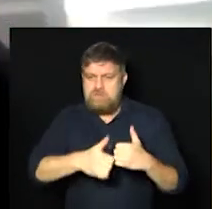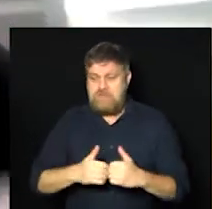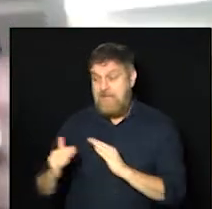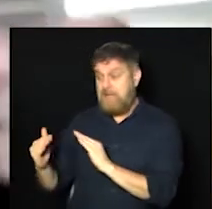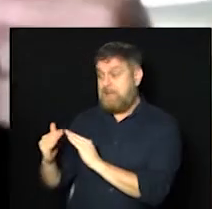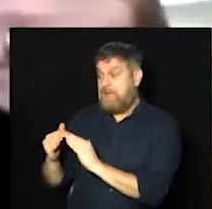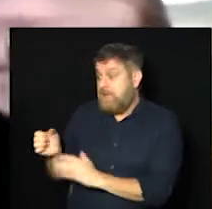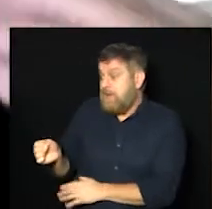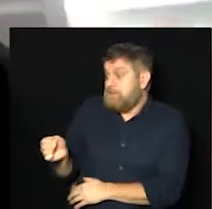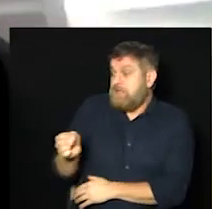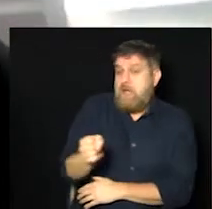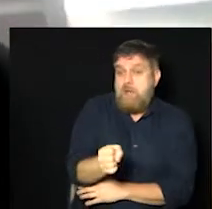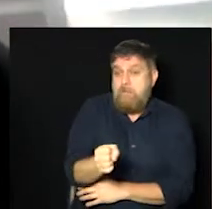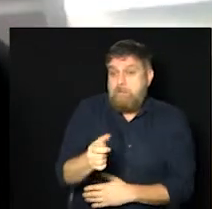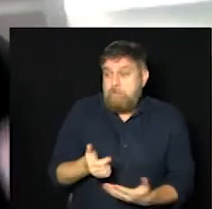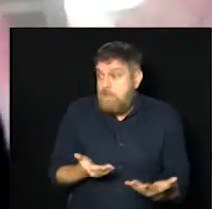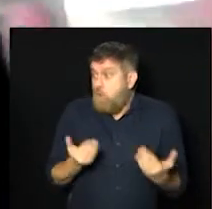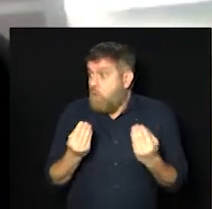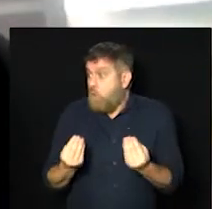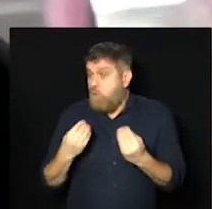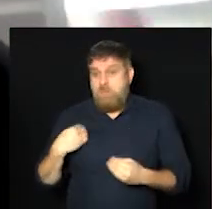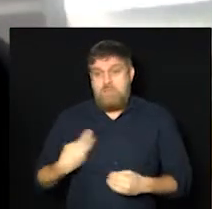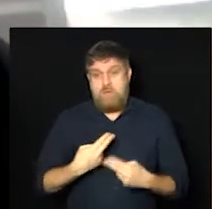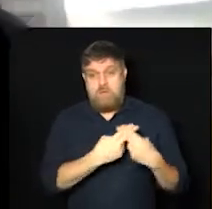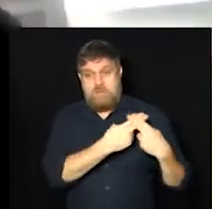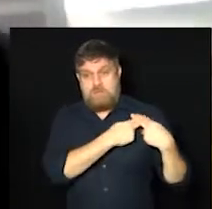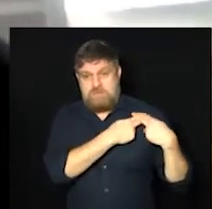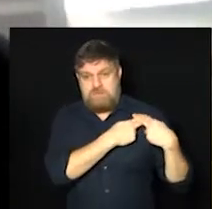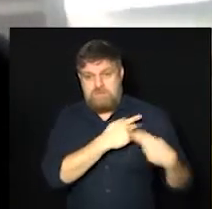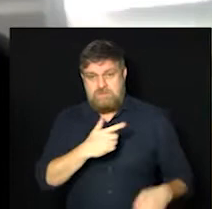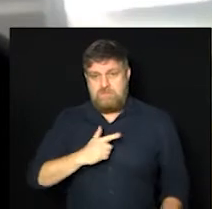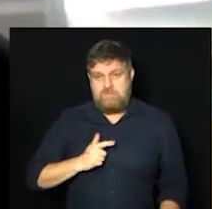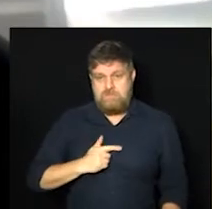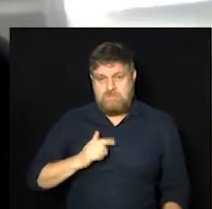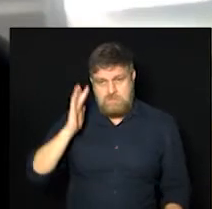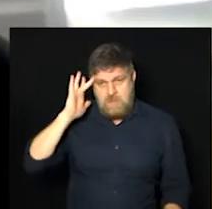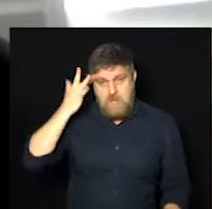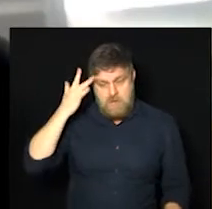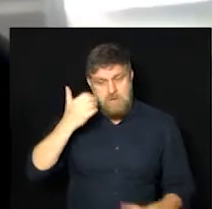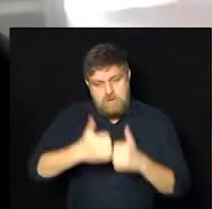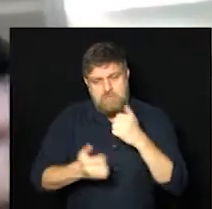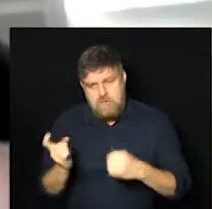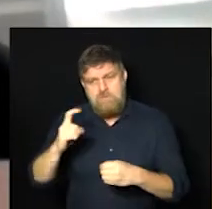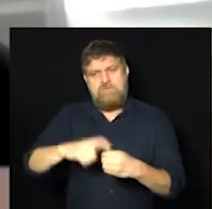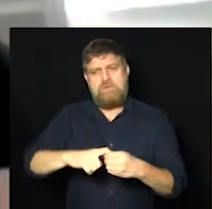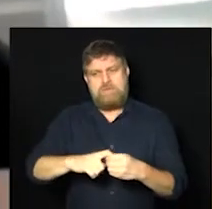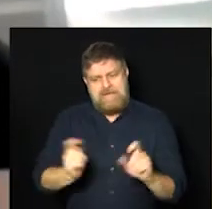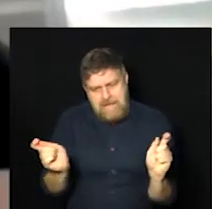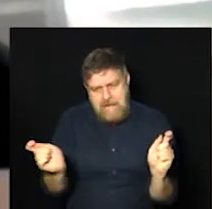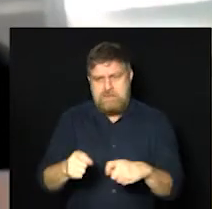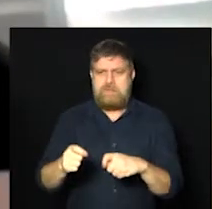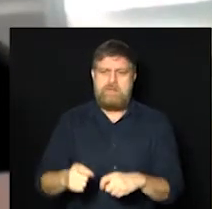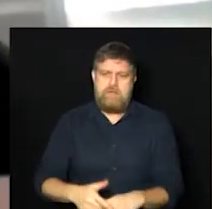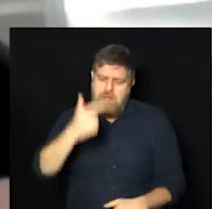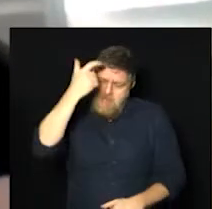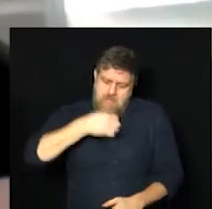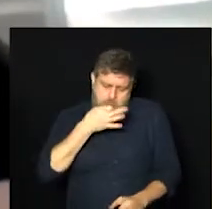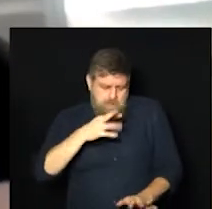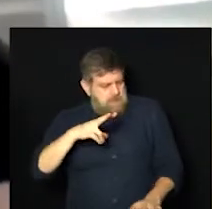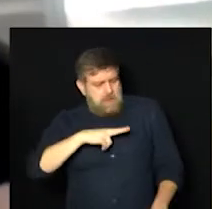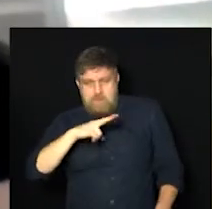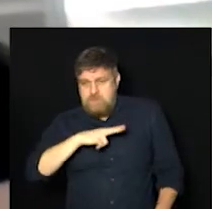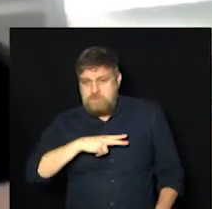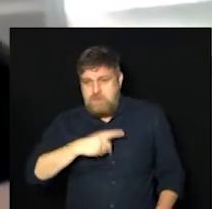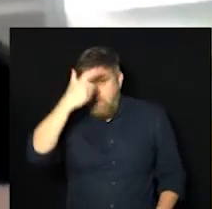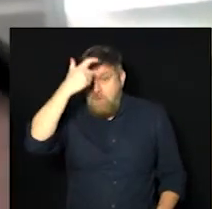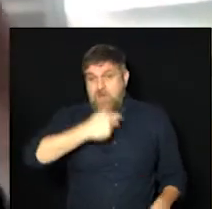Eu tiro o pai de família da casa dele. Então, tudo está sendo bonitinho. Eu acho que o esporte pode voltar. Essa é a minha situação e como